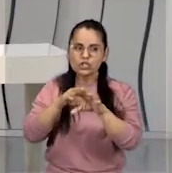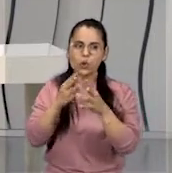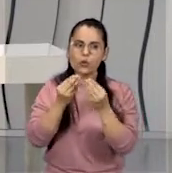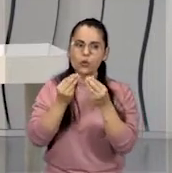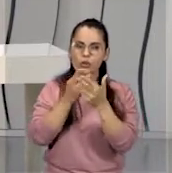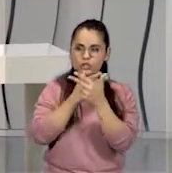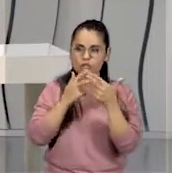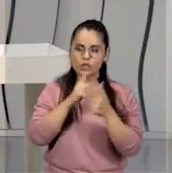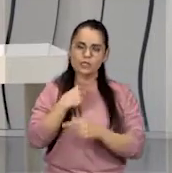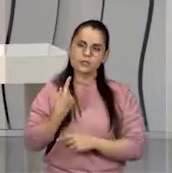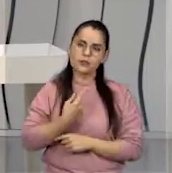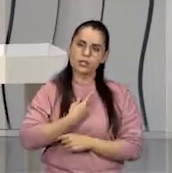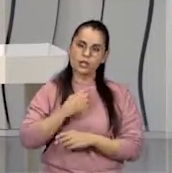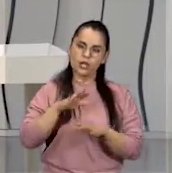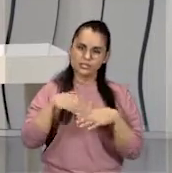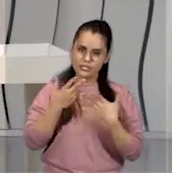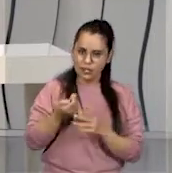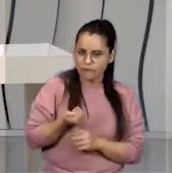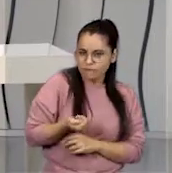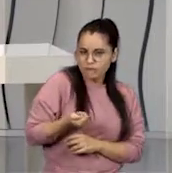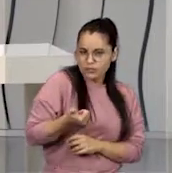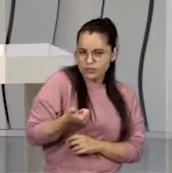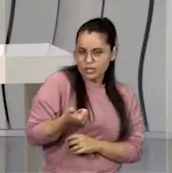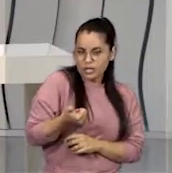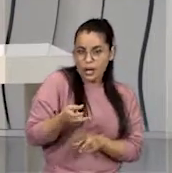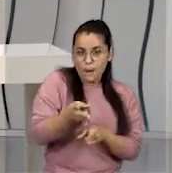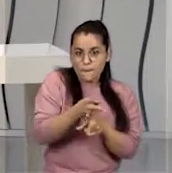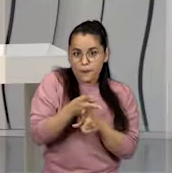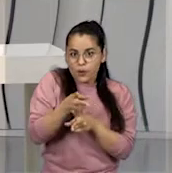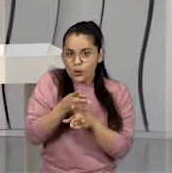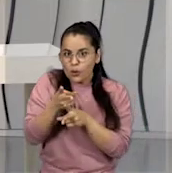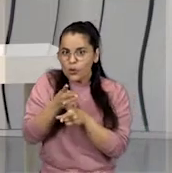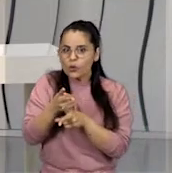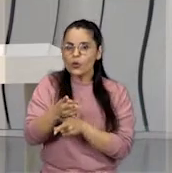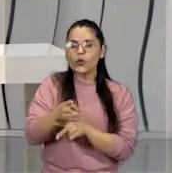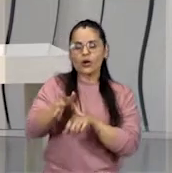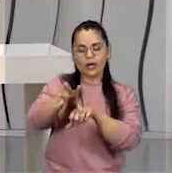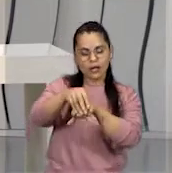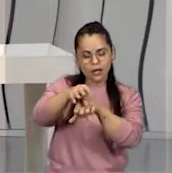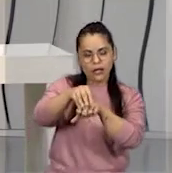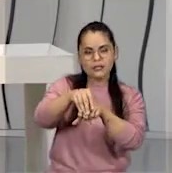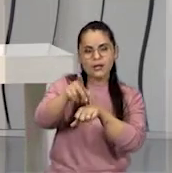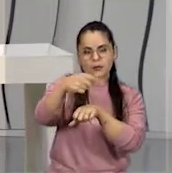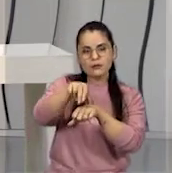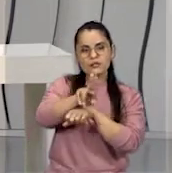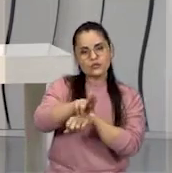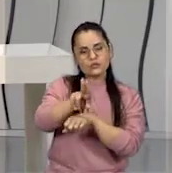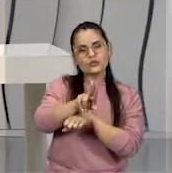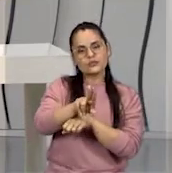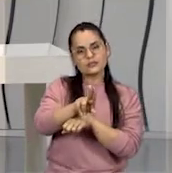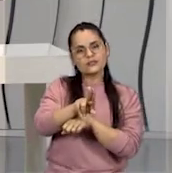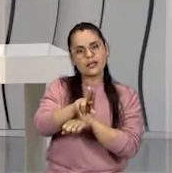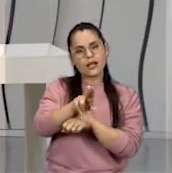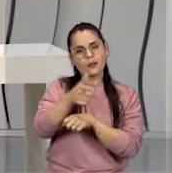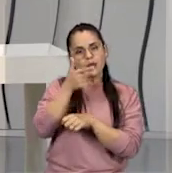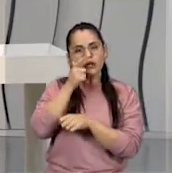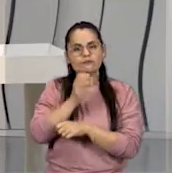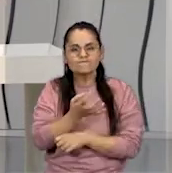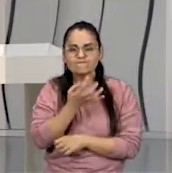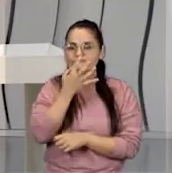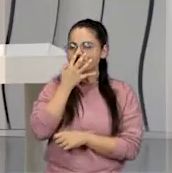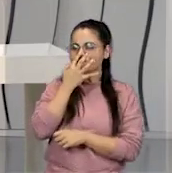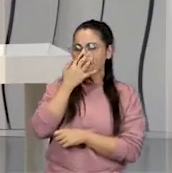nós. Então, fica a dica, tá? Busquem conhecimento para que vocês utilizem ele para o encantamento,